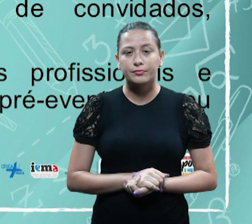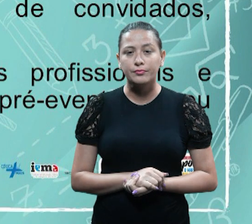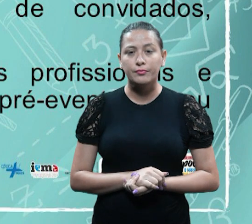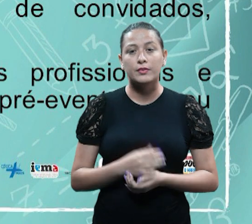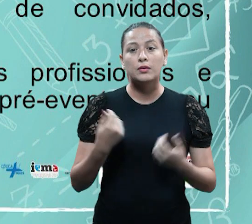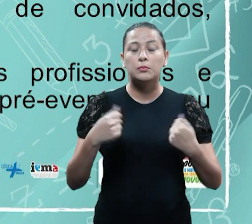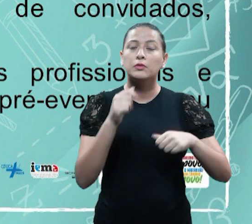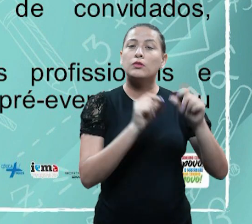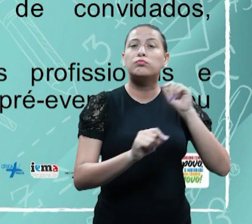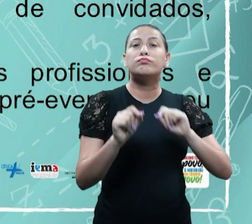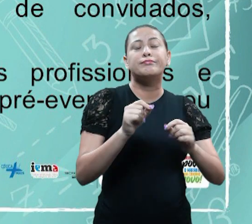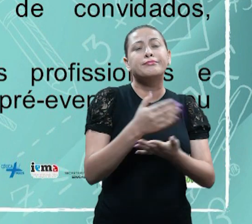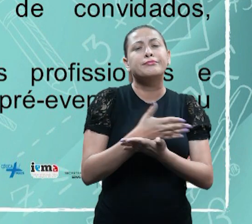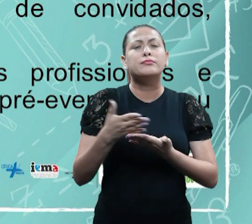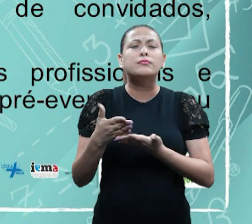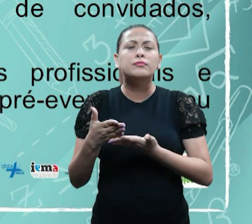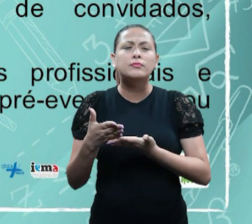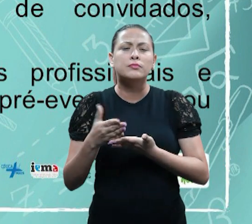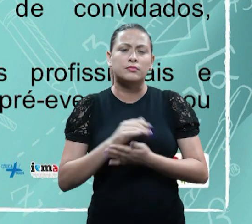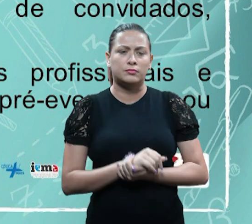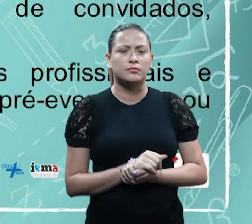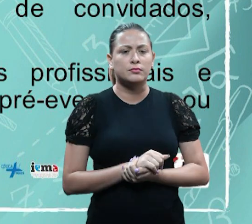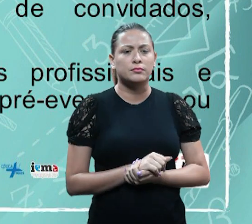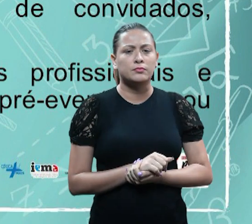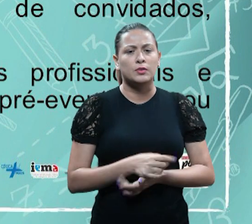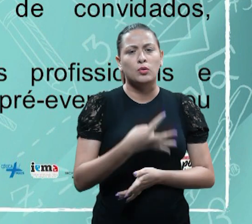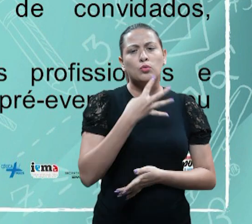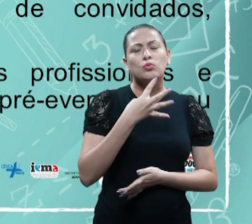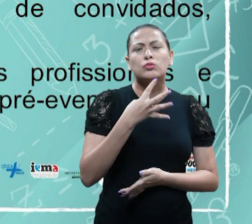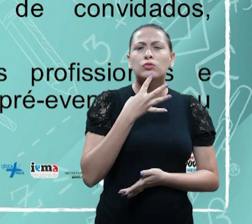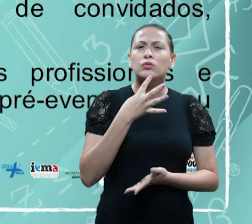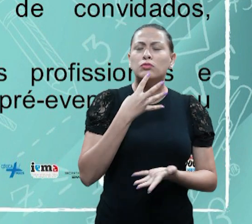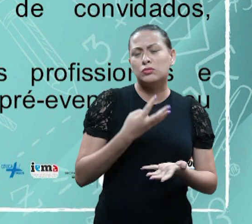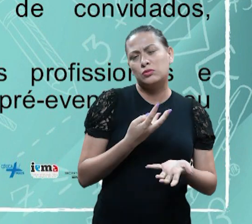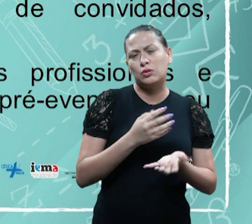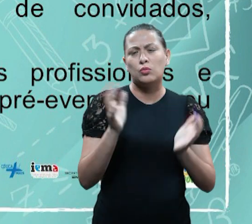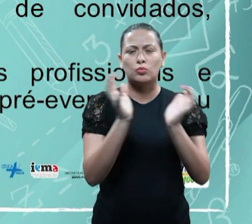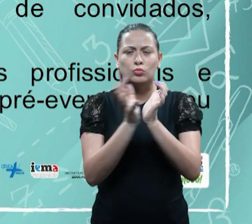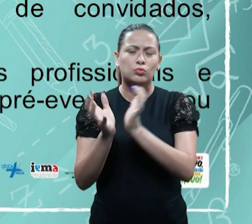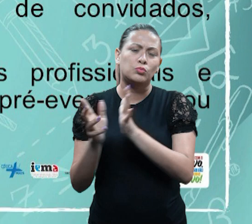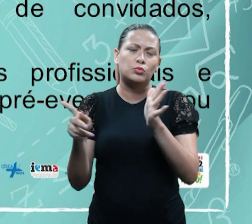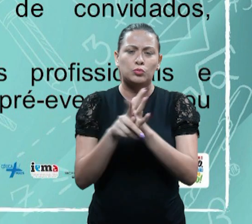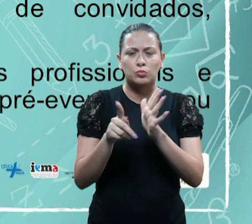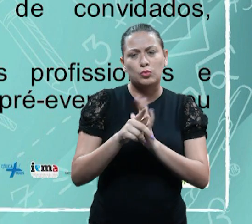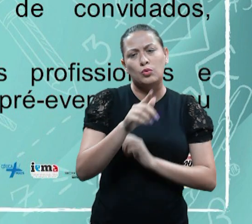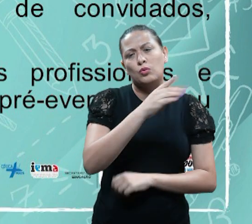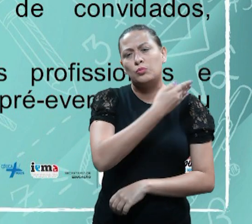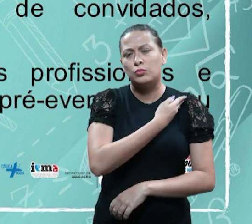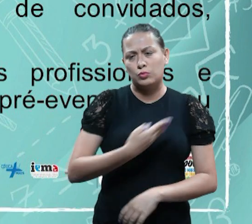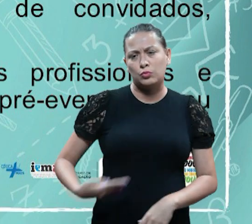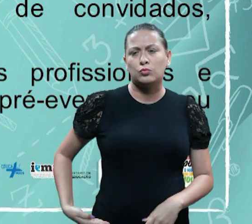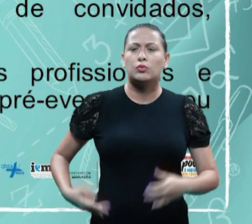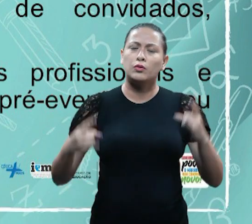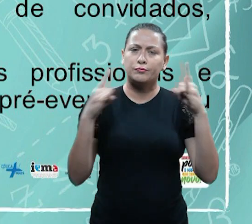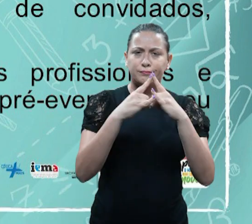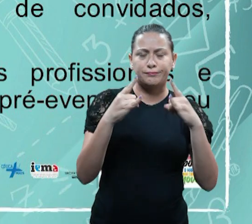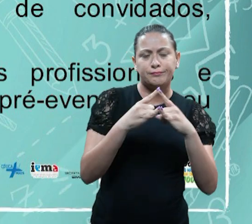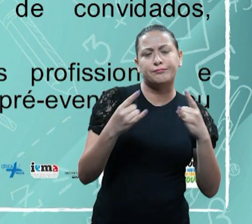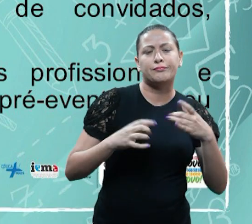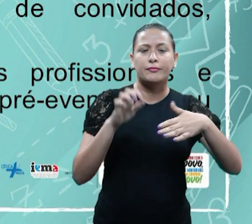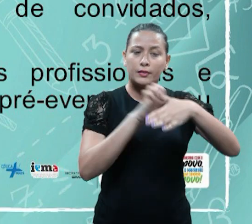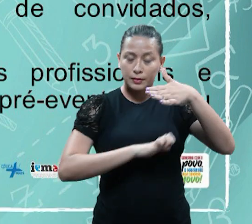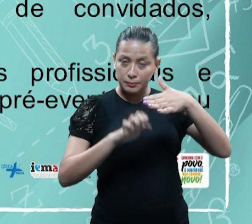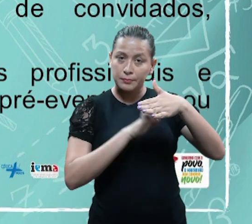tem que identificar, né? Identificação de quê? De órgãos governamentais, as entidades e empresas com